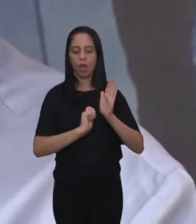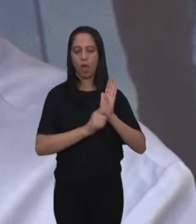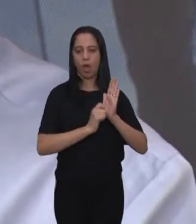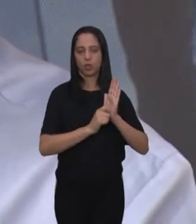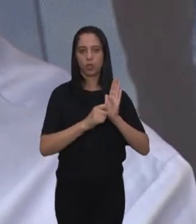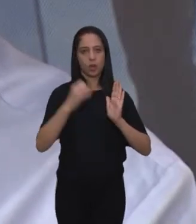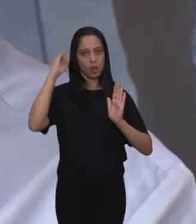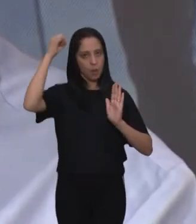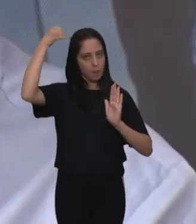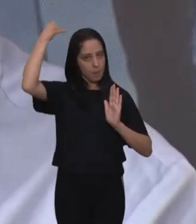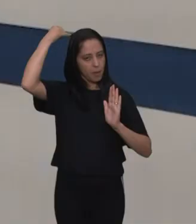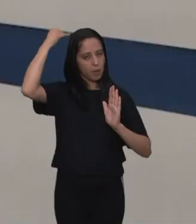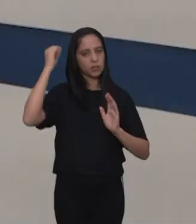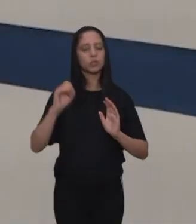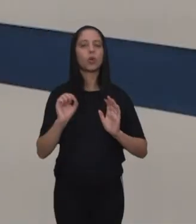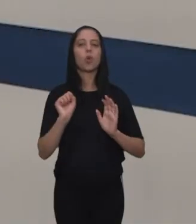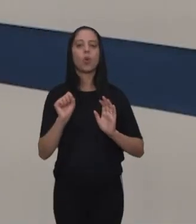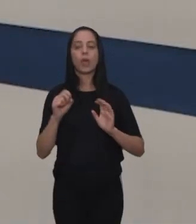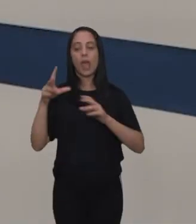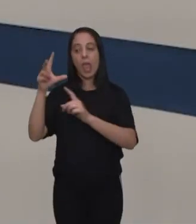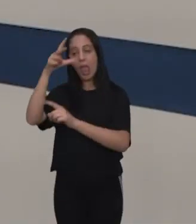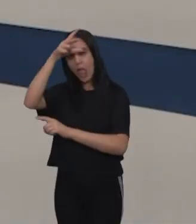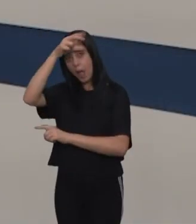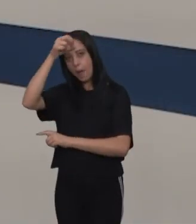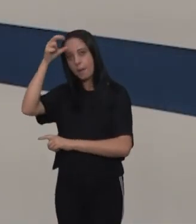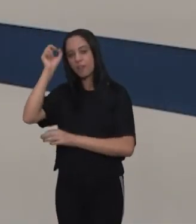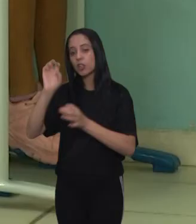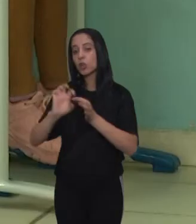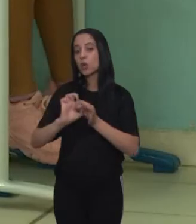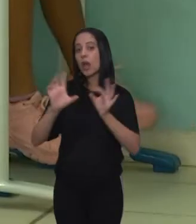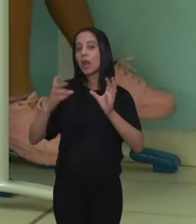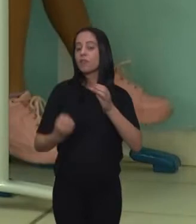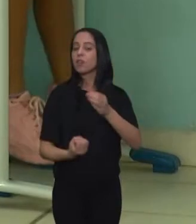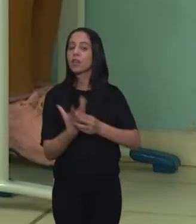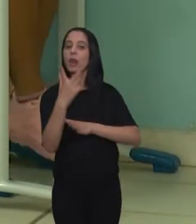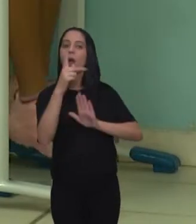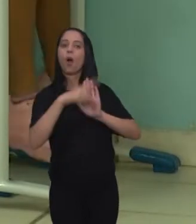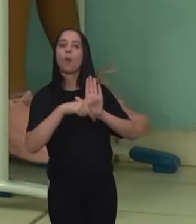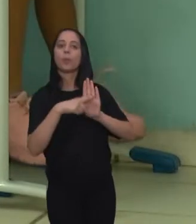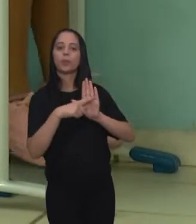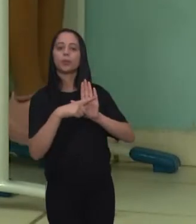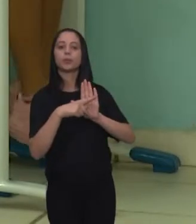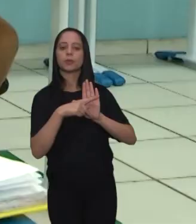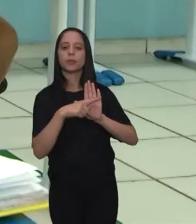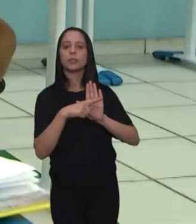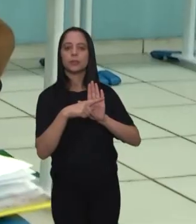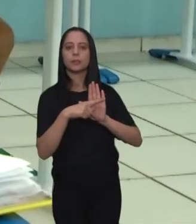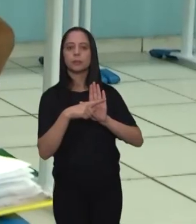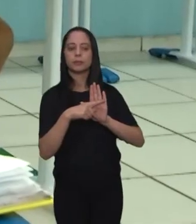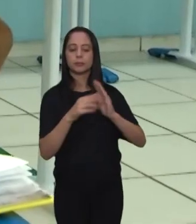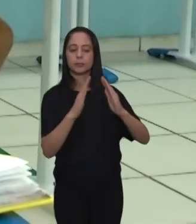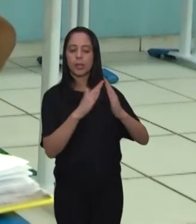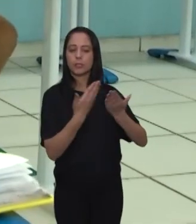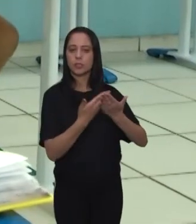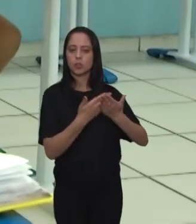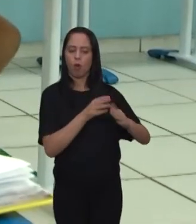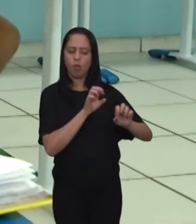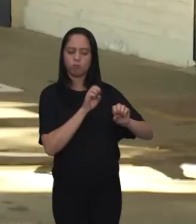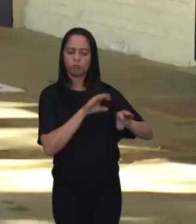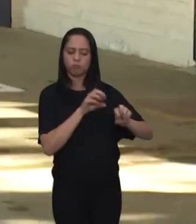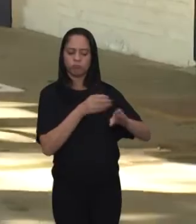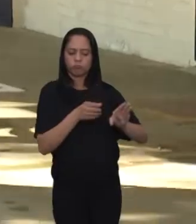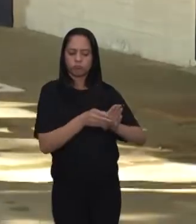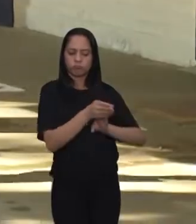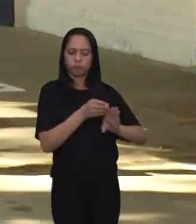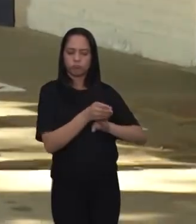do Vereador Doutor José Cláudio que autoriza o poder executivo a criar um programa com atividades extracurriculares nas